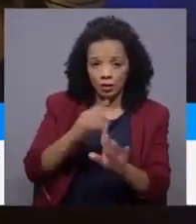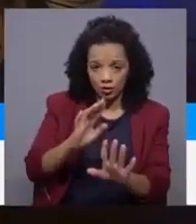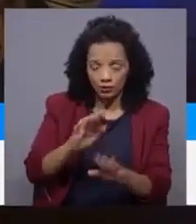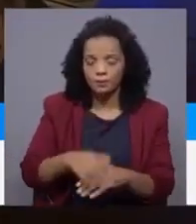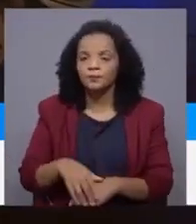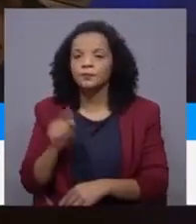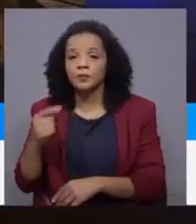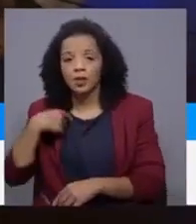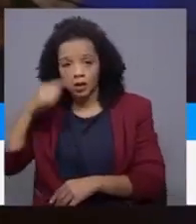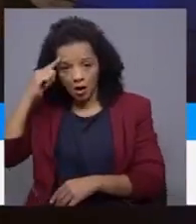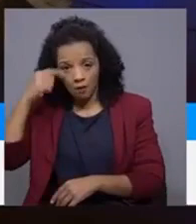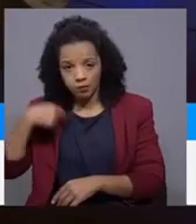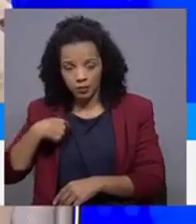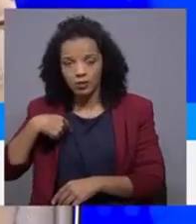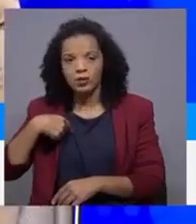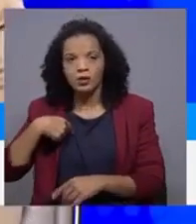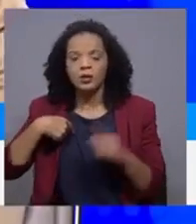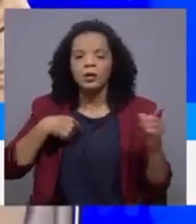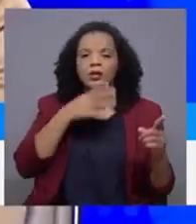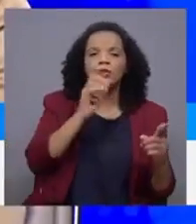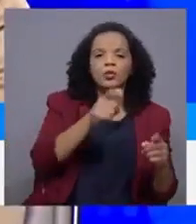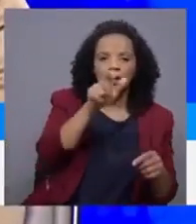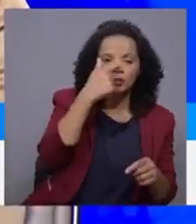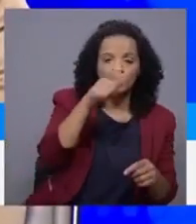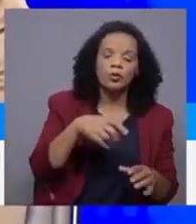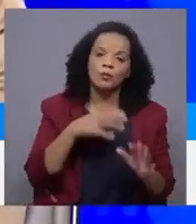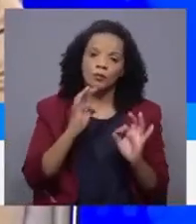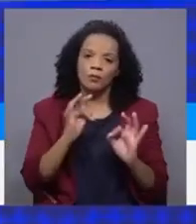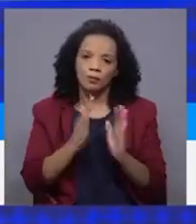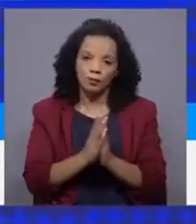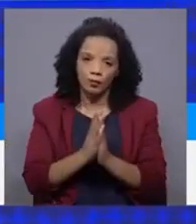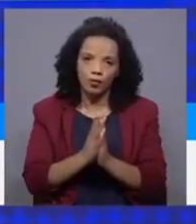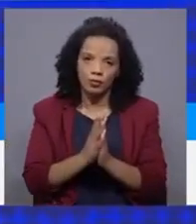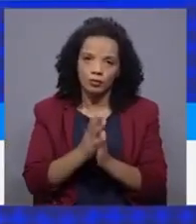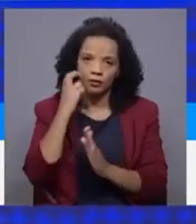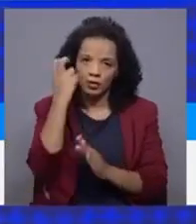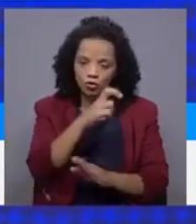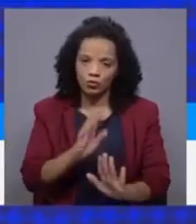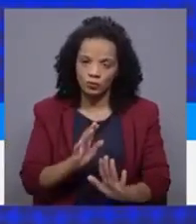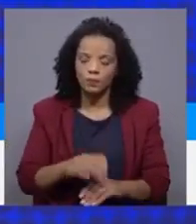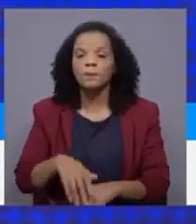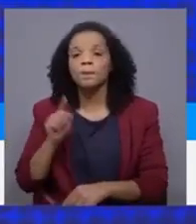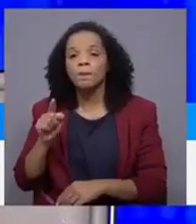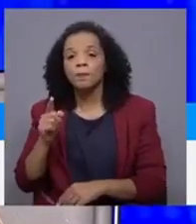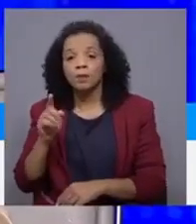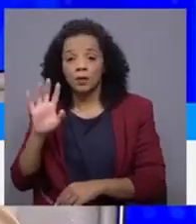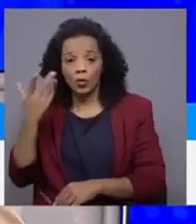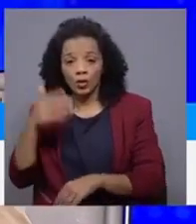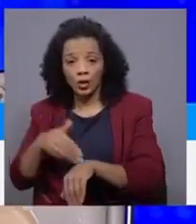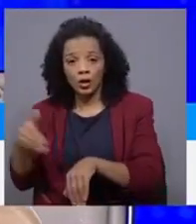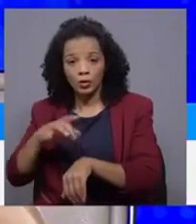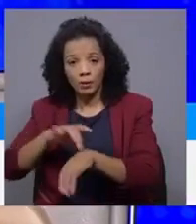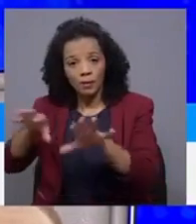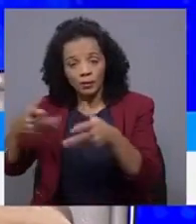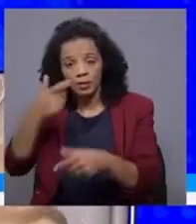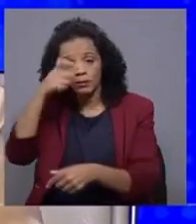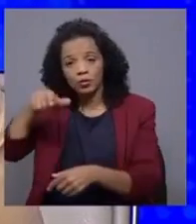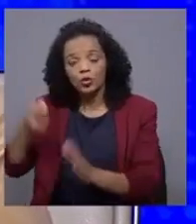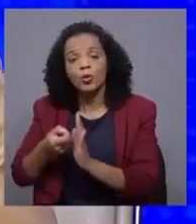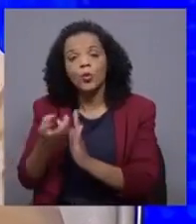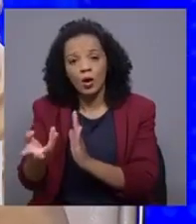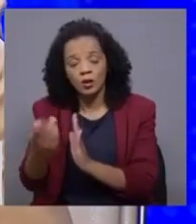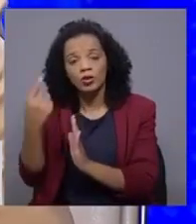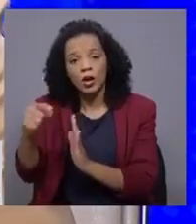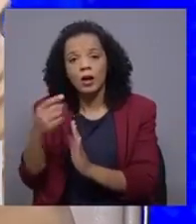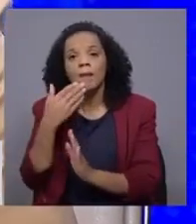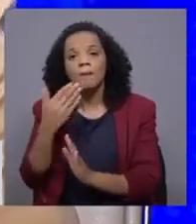como também tivemos o cuidado de colocar essa questão. Francisco, por favor, deixa o cuidado de colocar essa questão, quando da pandemia, de quantas pessoas é que de facto